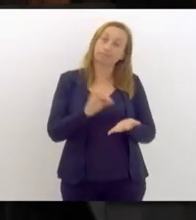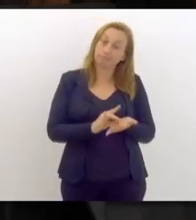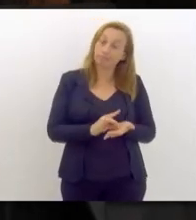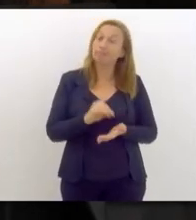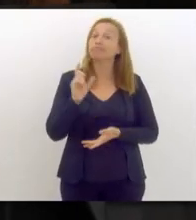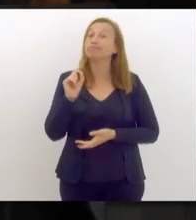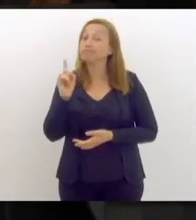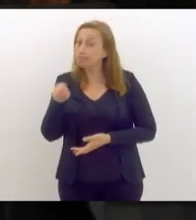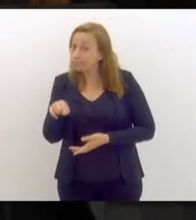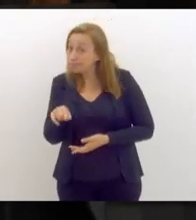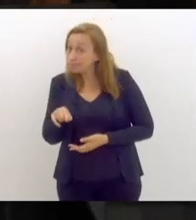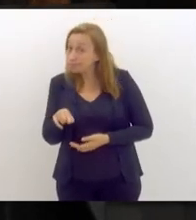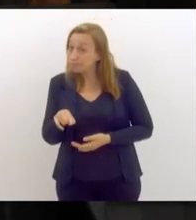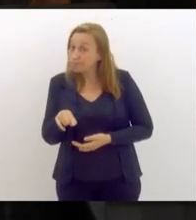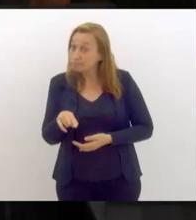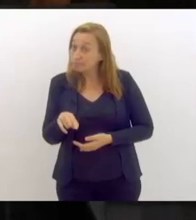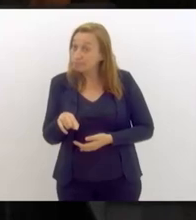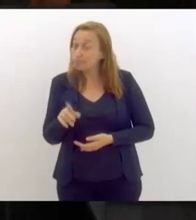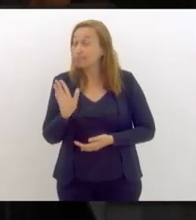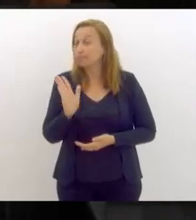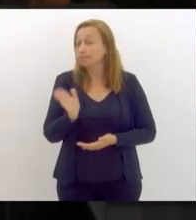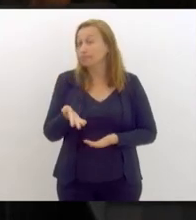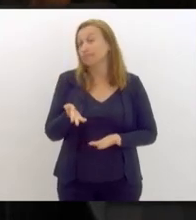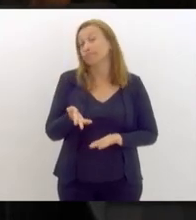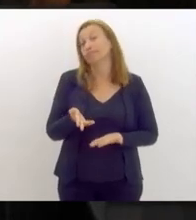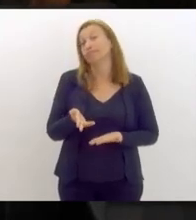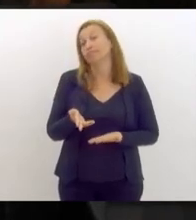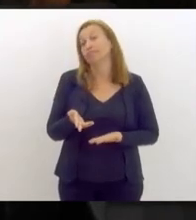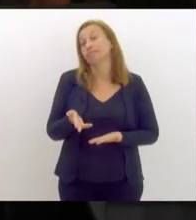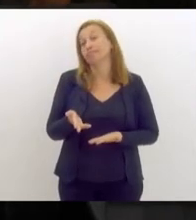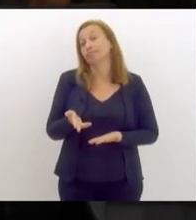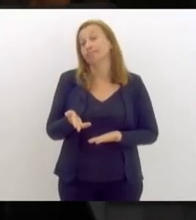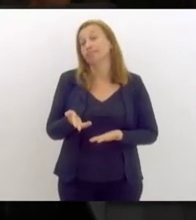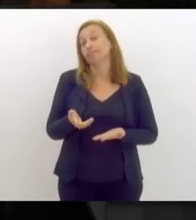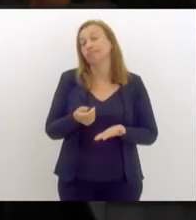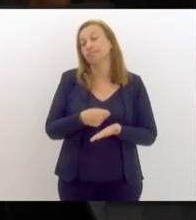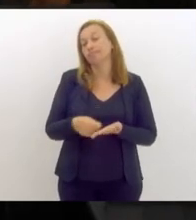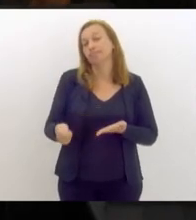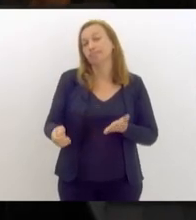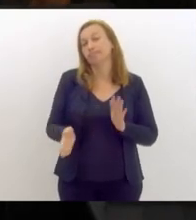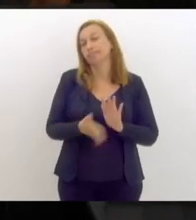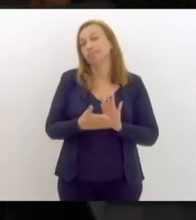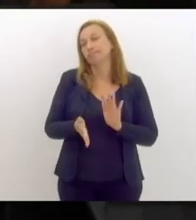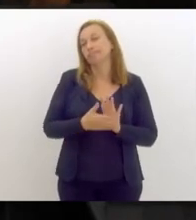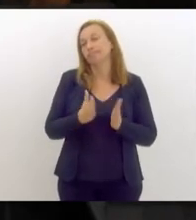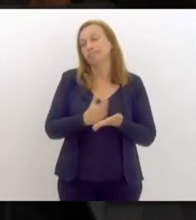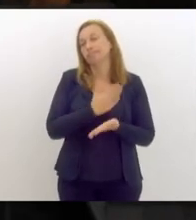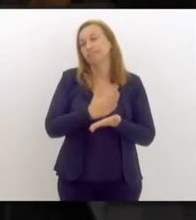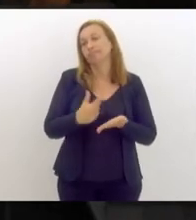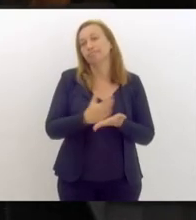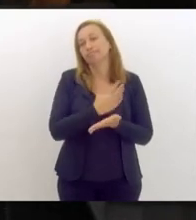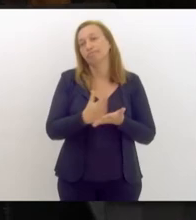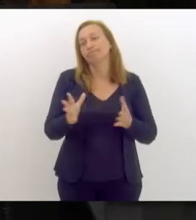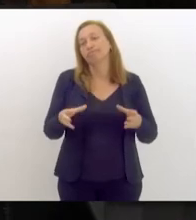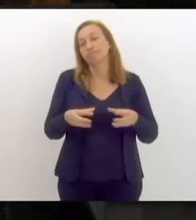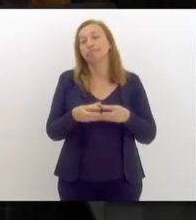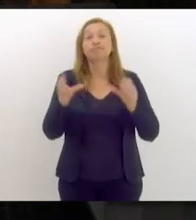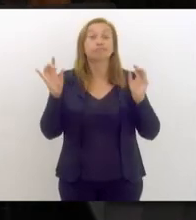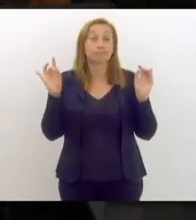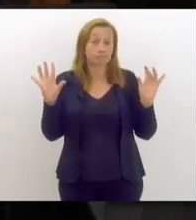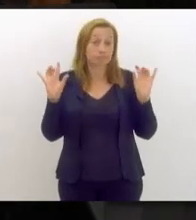é que eu já assinei aqui Algumas propostas de comissões especiais